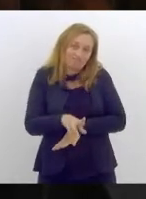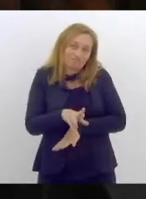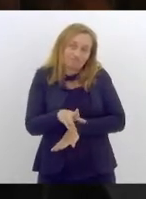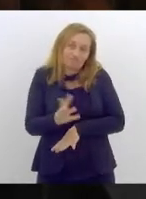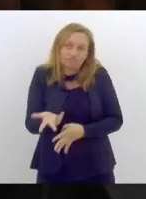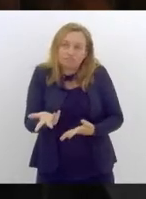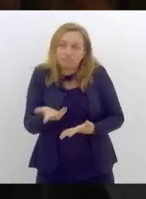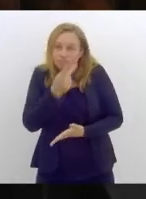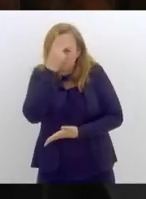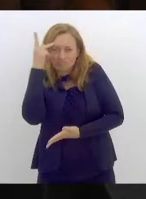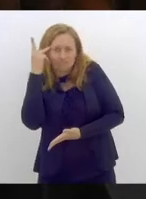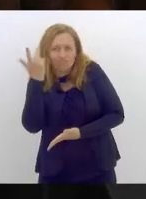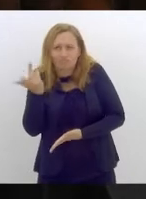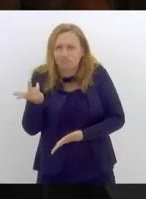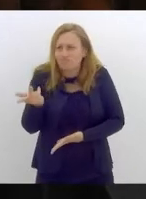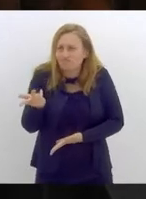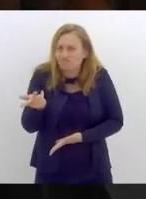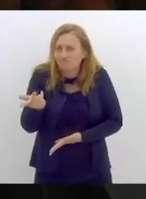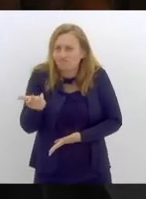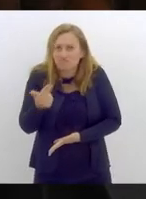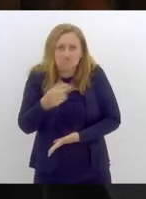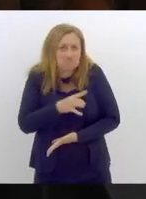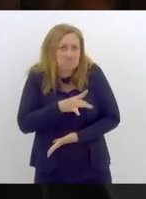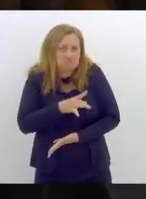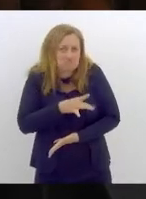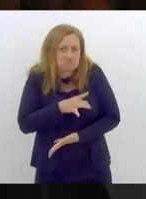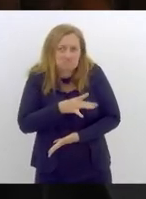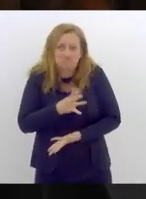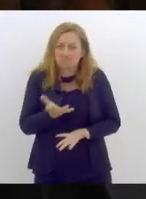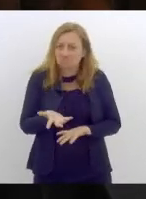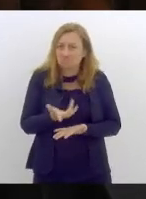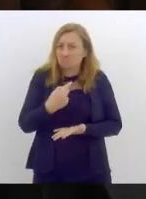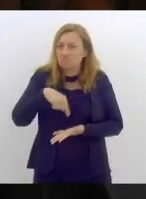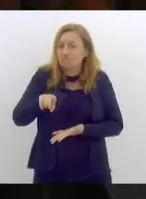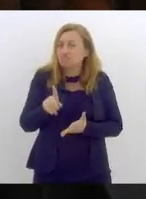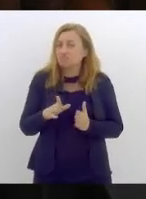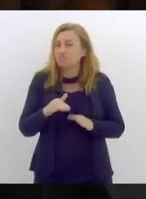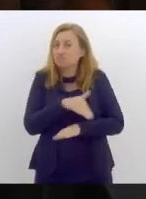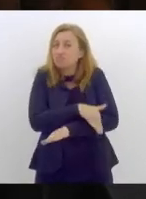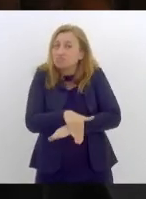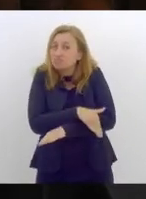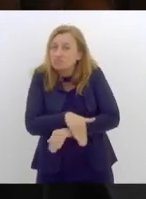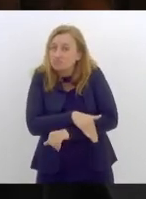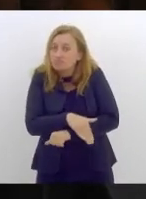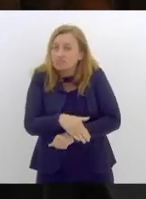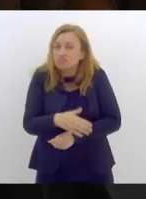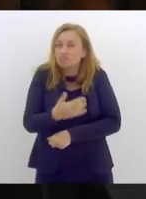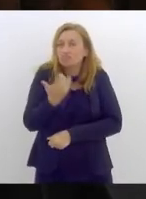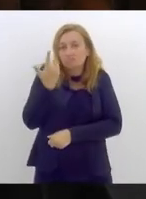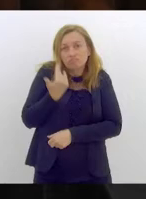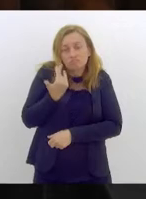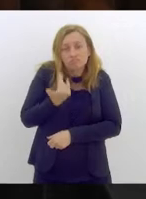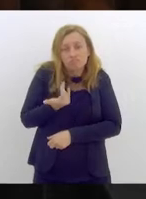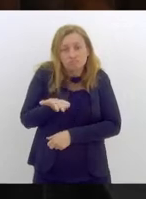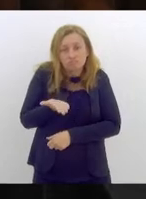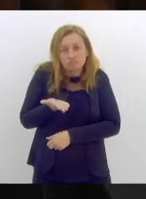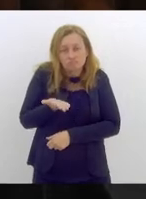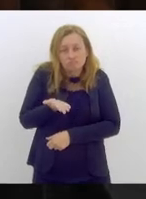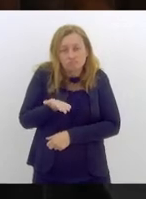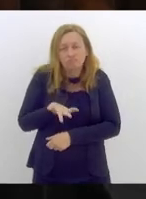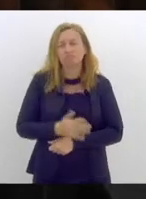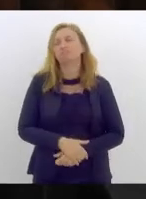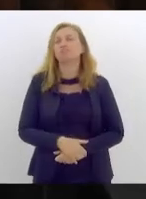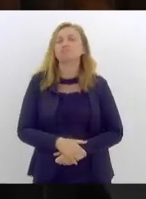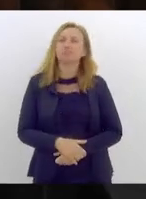as pessoas estão com medo de ir à Rua e o medo é razoável é